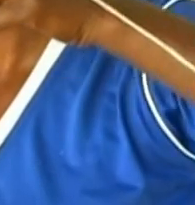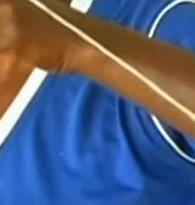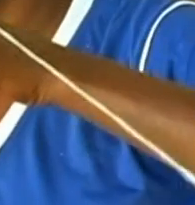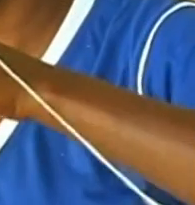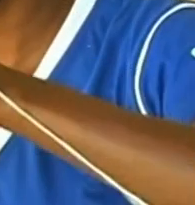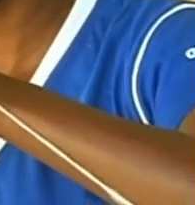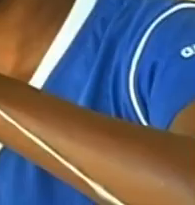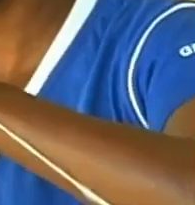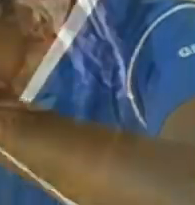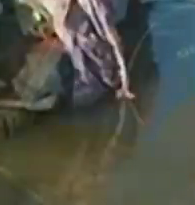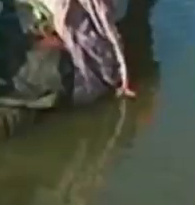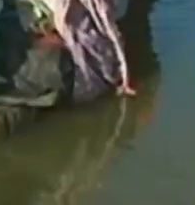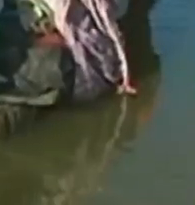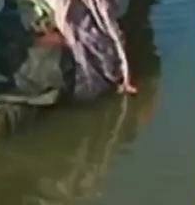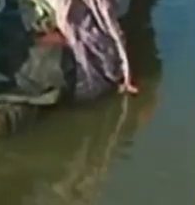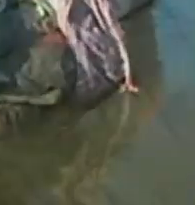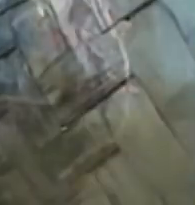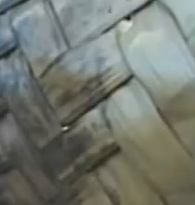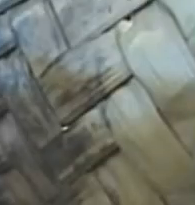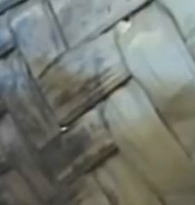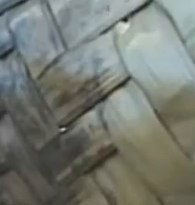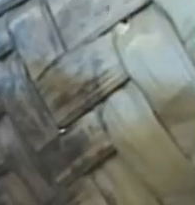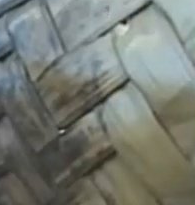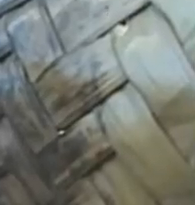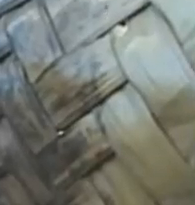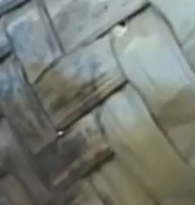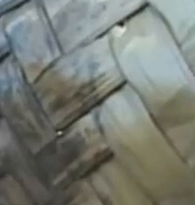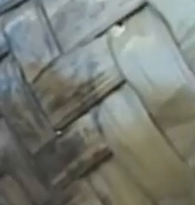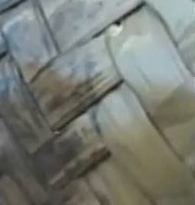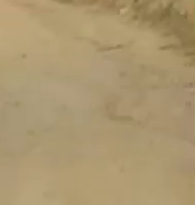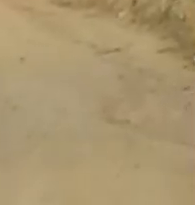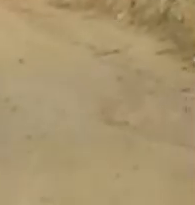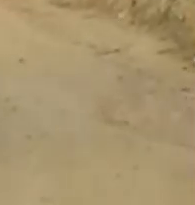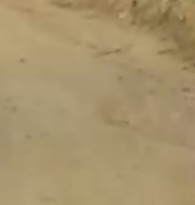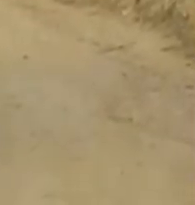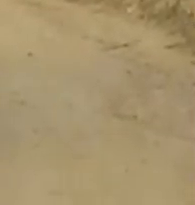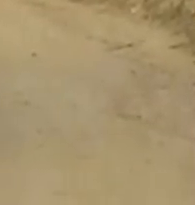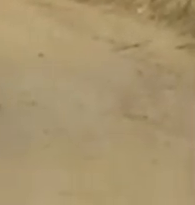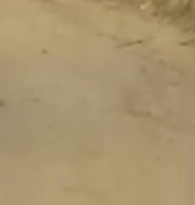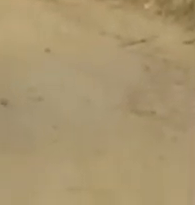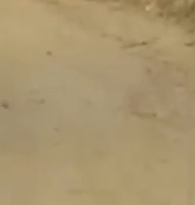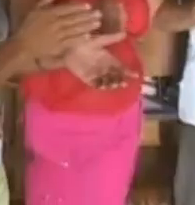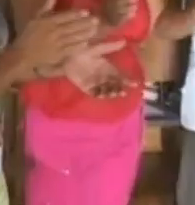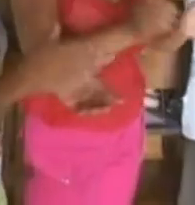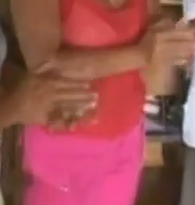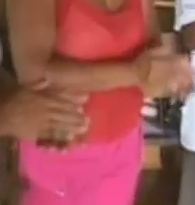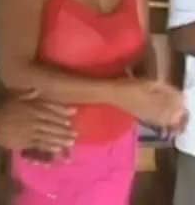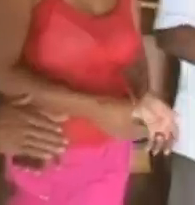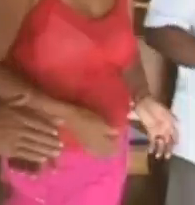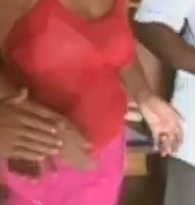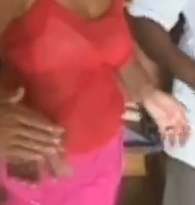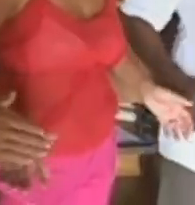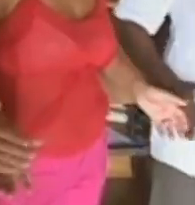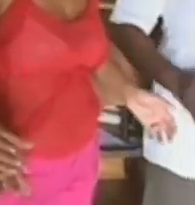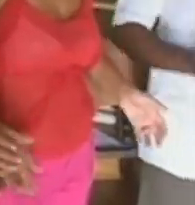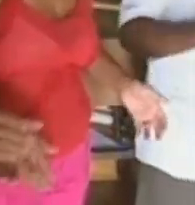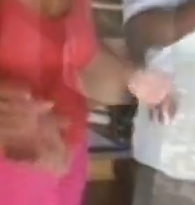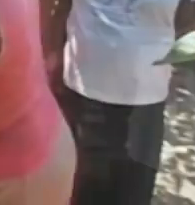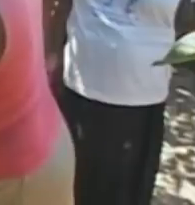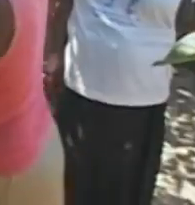Brasil São quilombolas ribeirinhas extrativistas e agricultores familiares camponeses